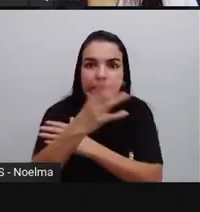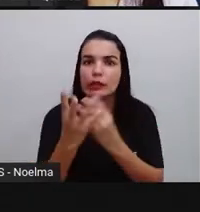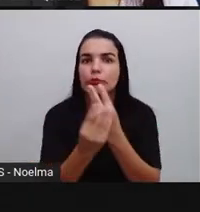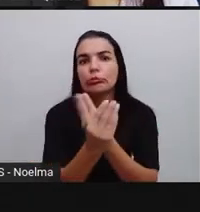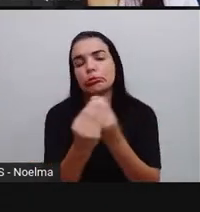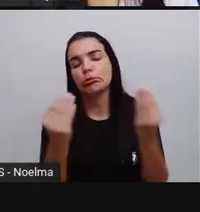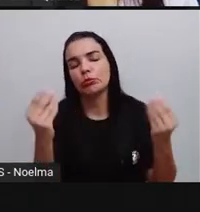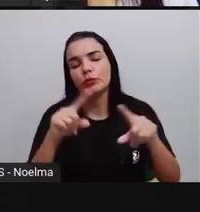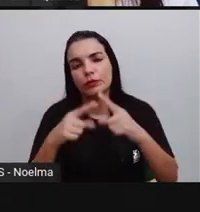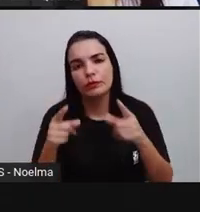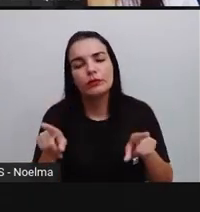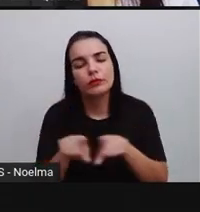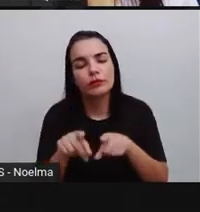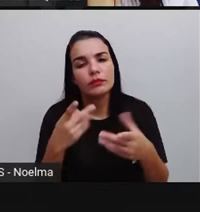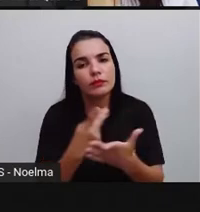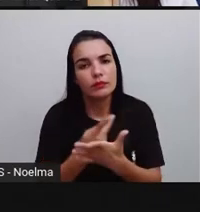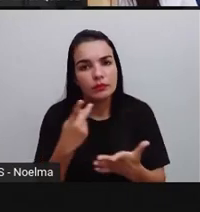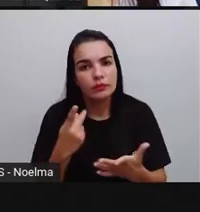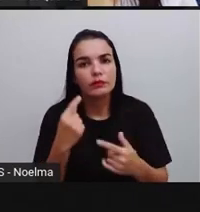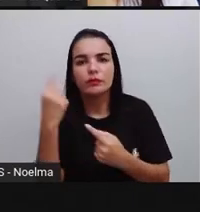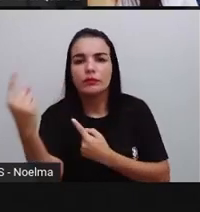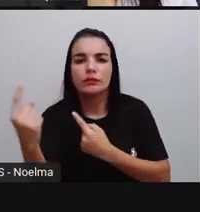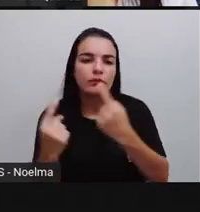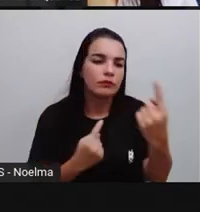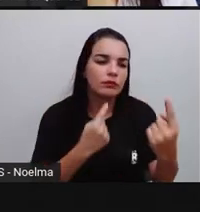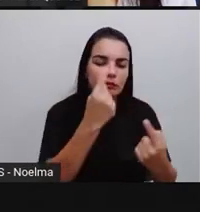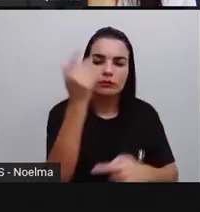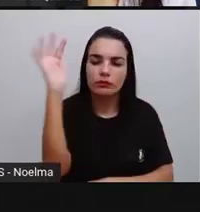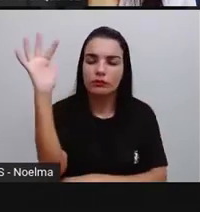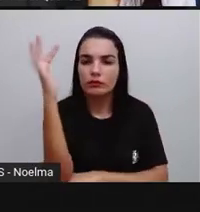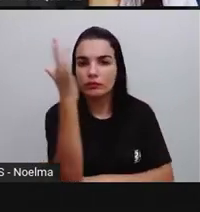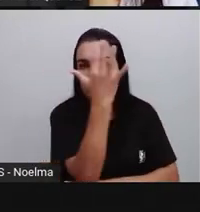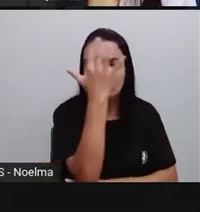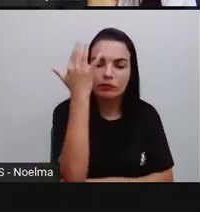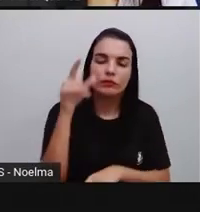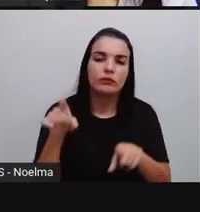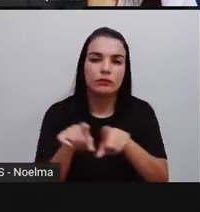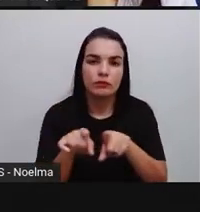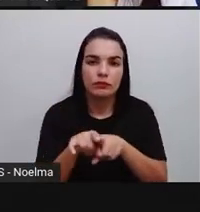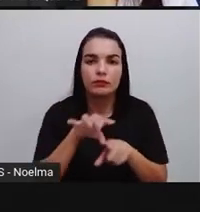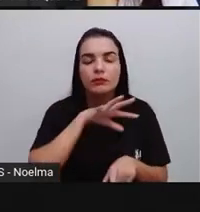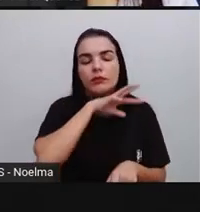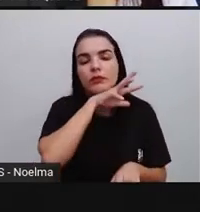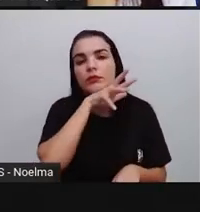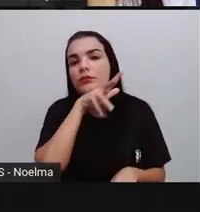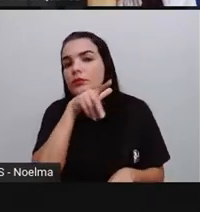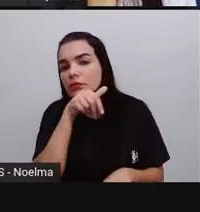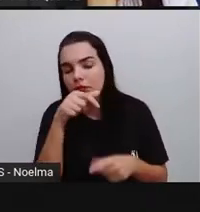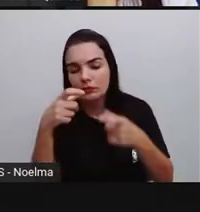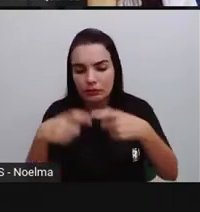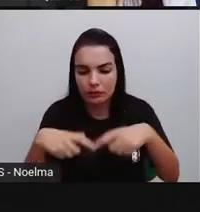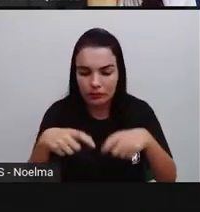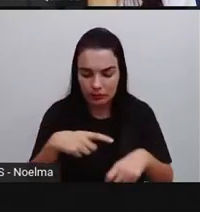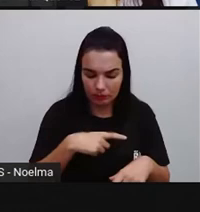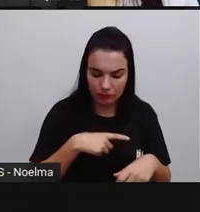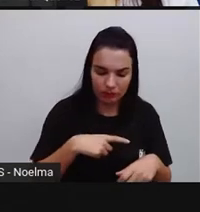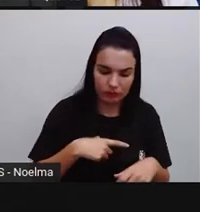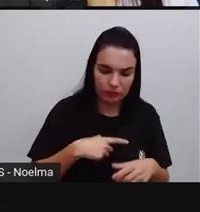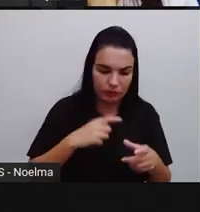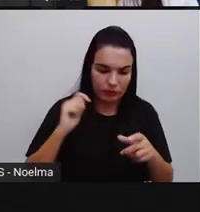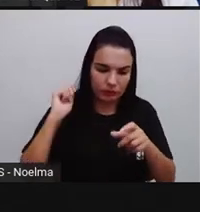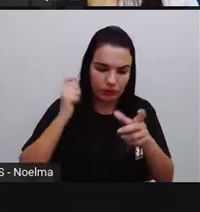acontece também com outras espécies de plantas, acontece com espécies de animais, né? Onde a caça, a